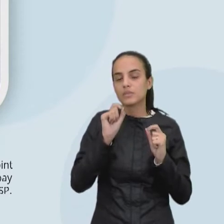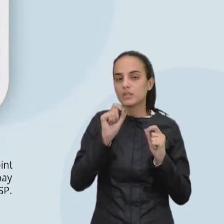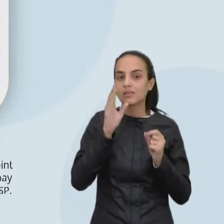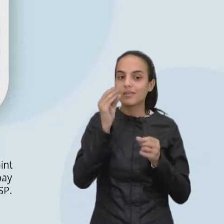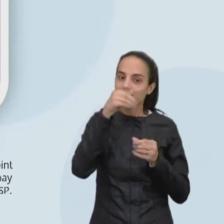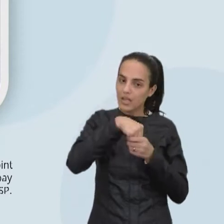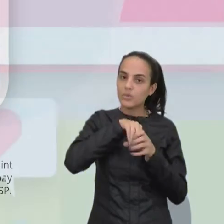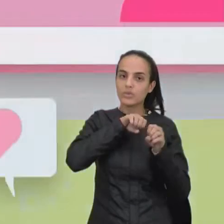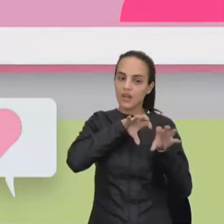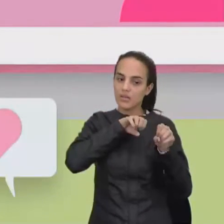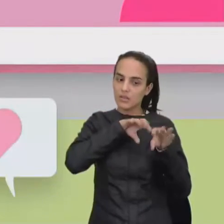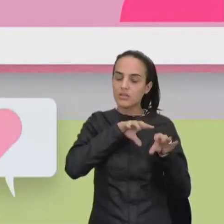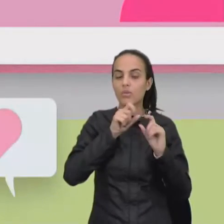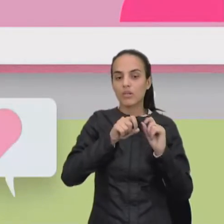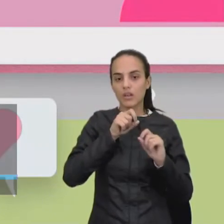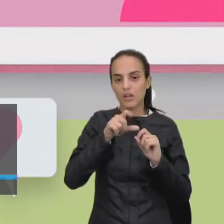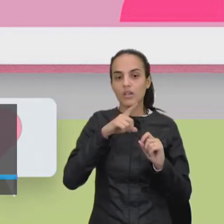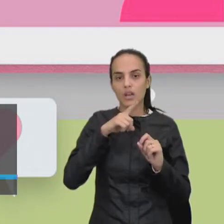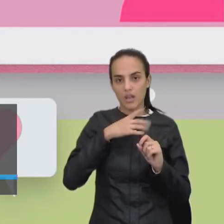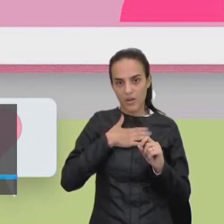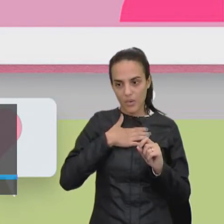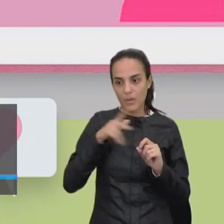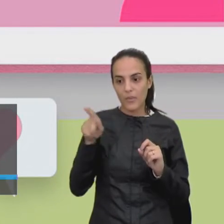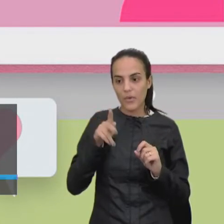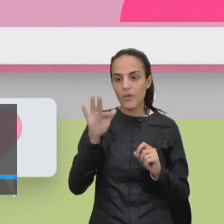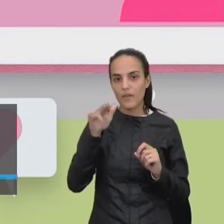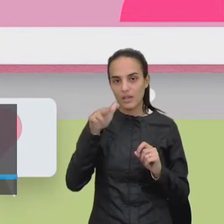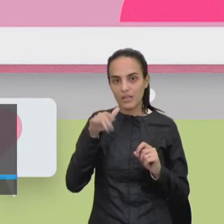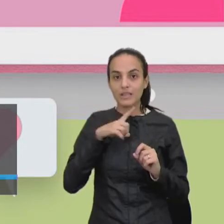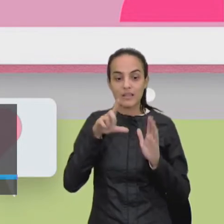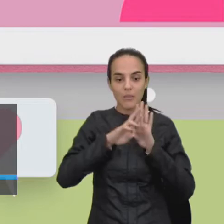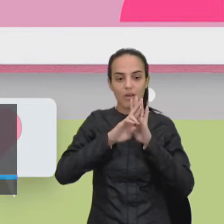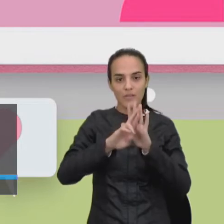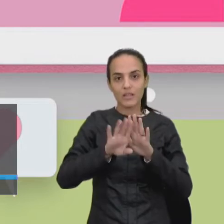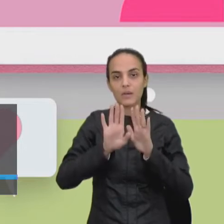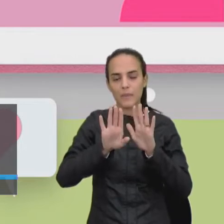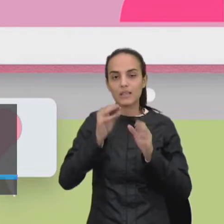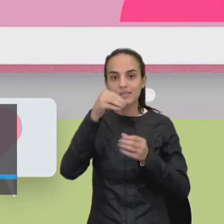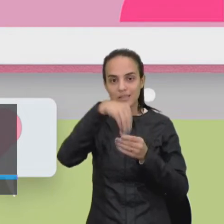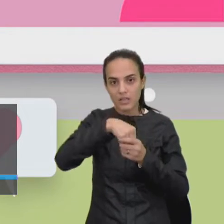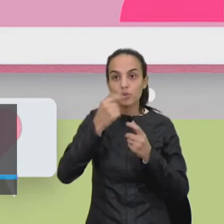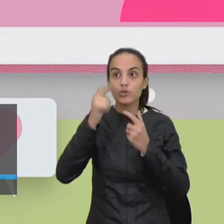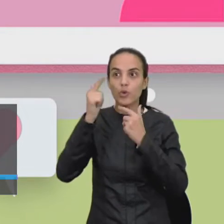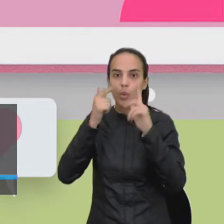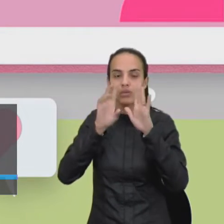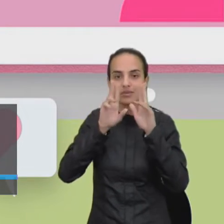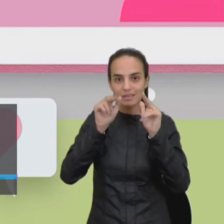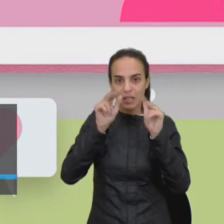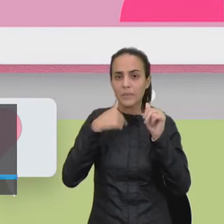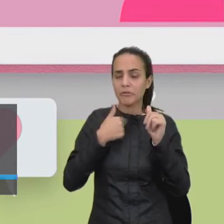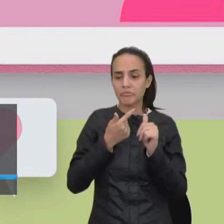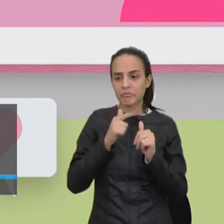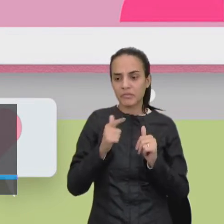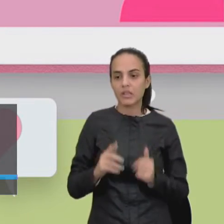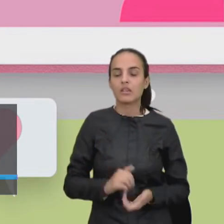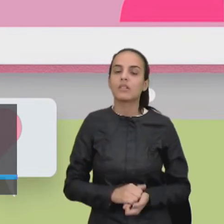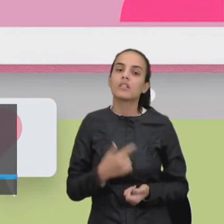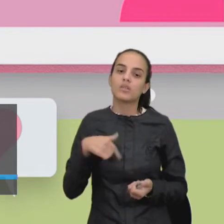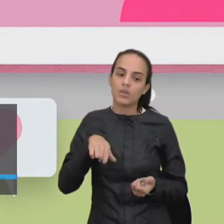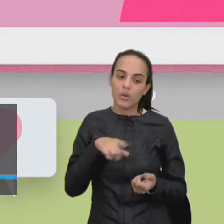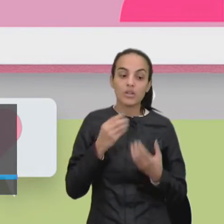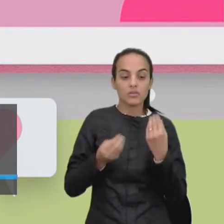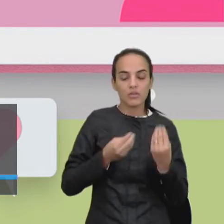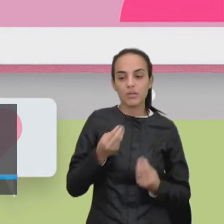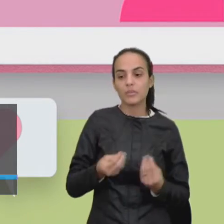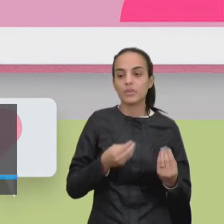da educação, eu e a Prof. Fernanda talvez temos uma referência, mas dentro de outros assuntos a gente não tenha. Então, como que é